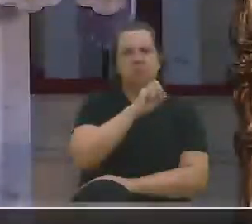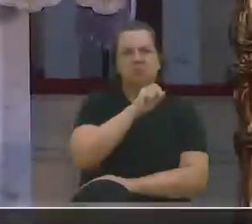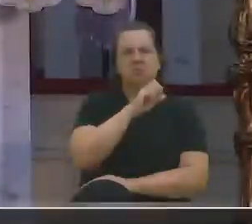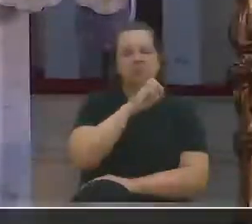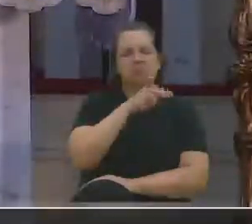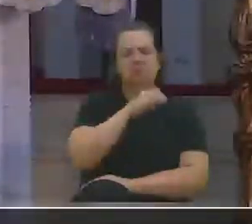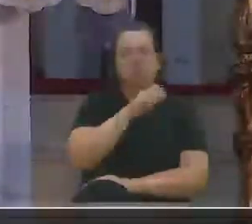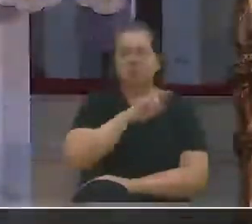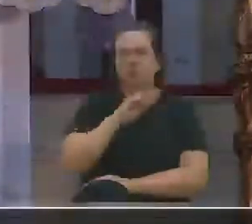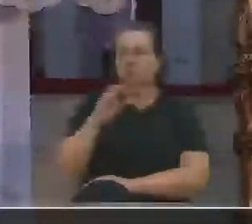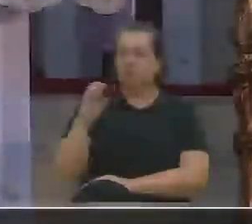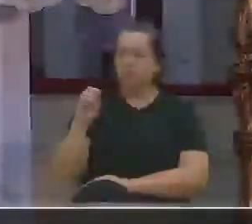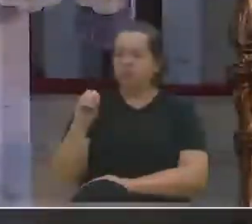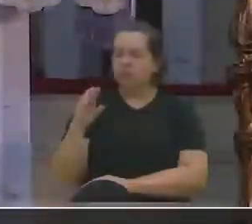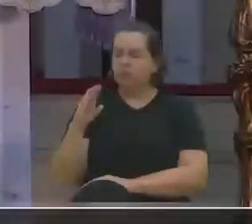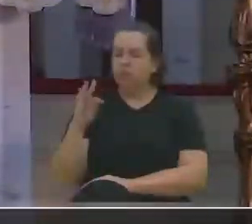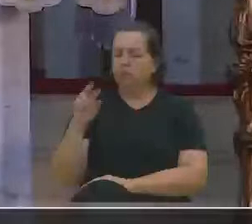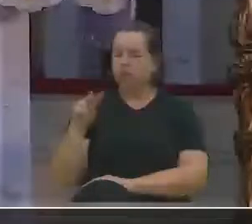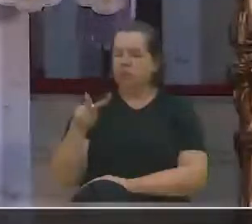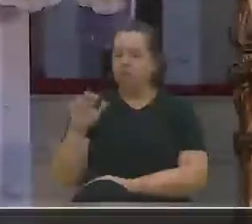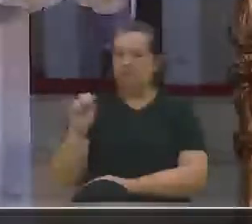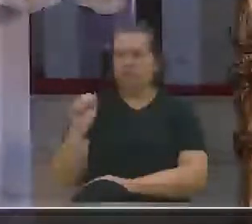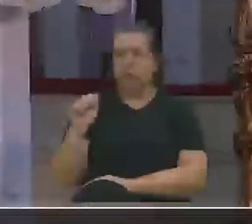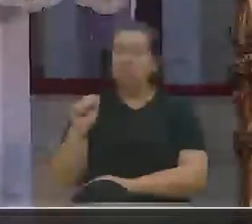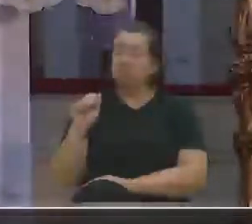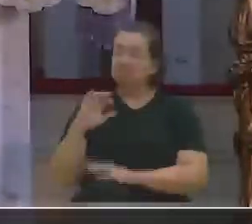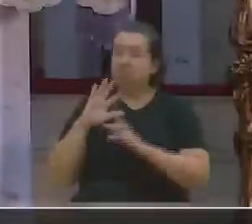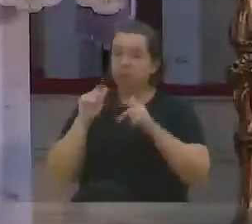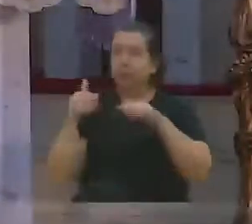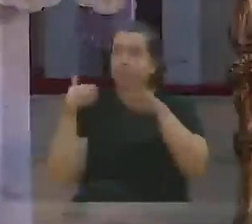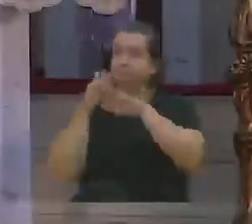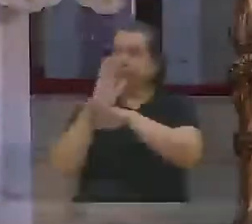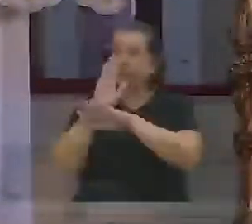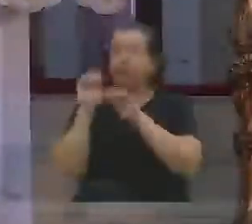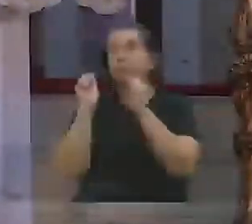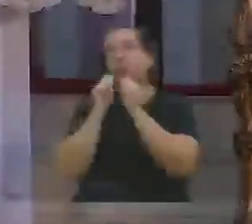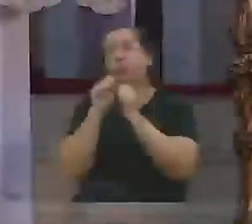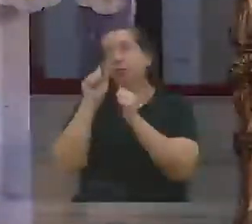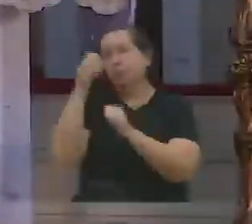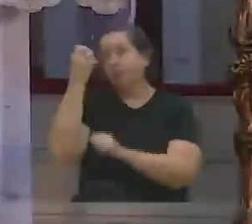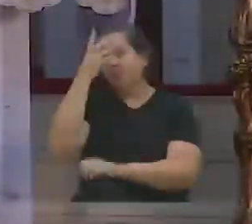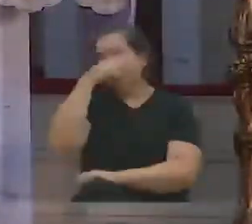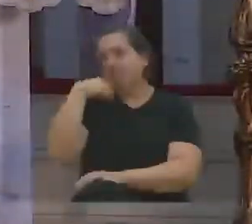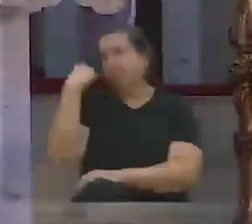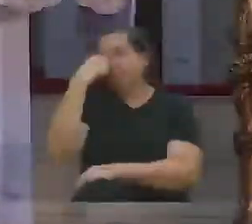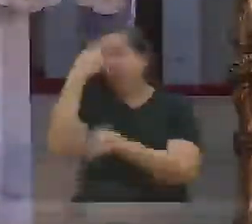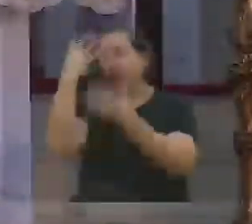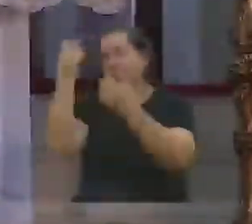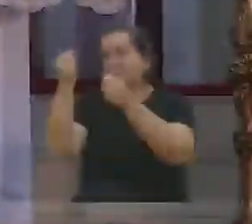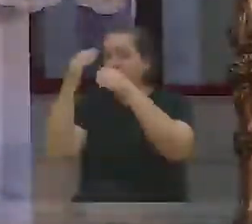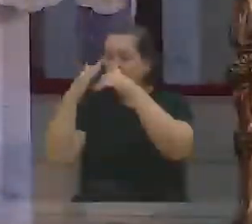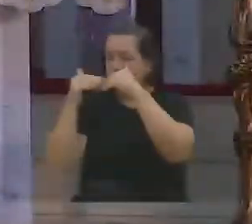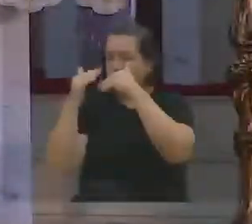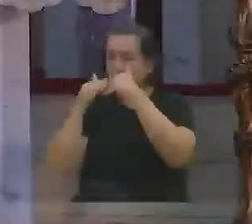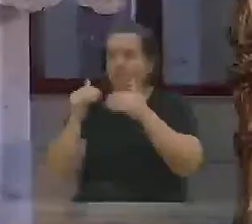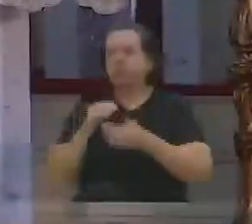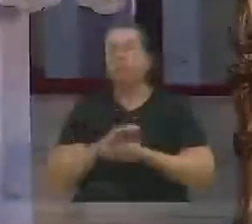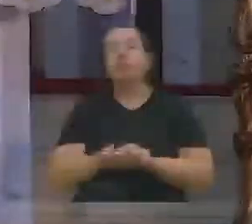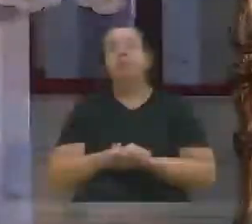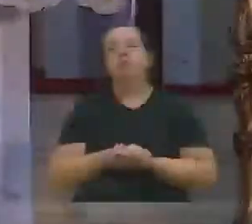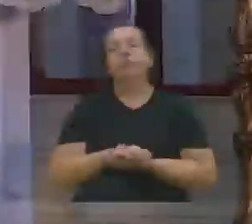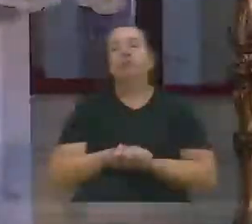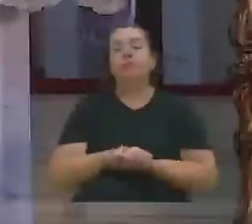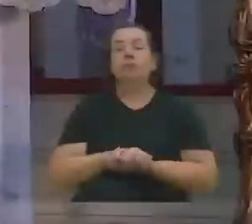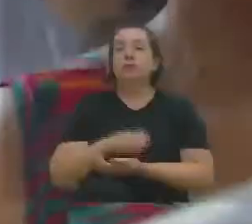Alves, e todos que partiram desta vida, acolhei-os junto a vós, na luz da vossa